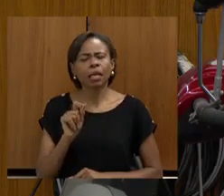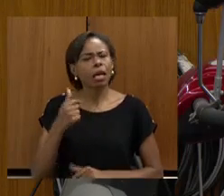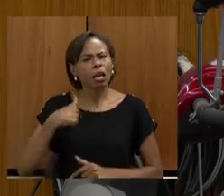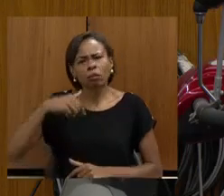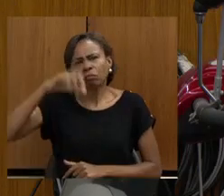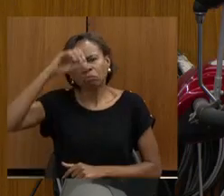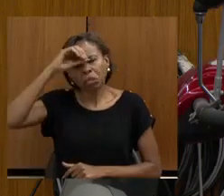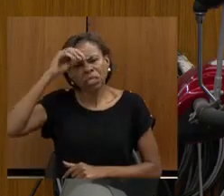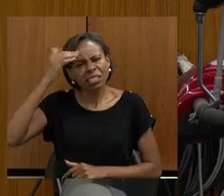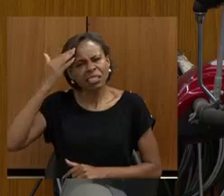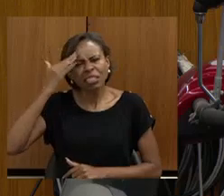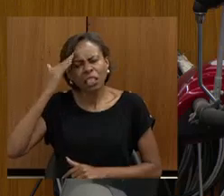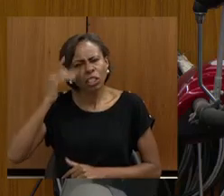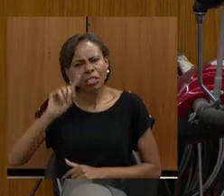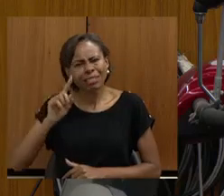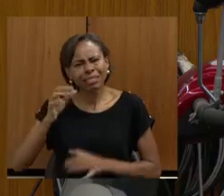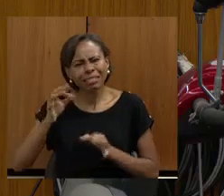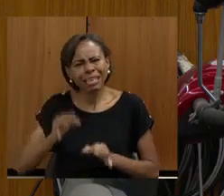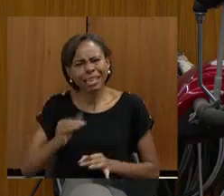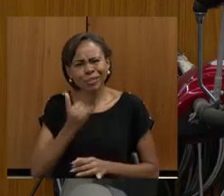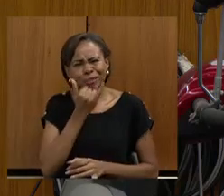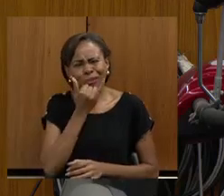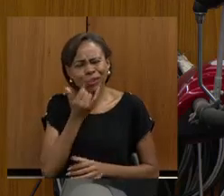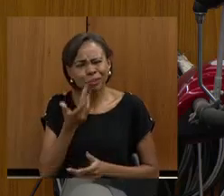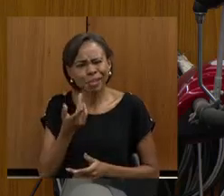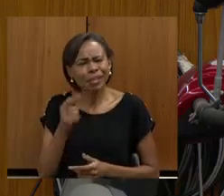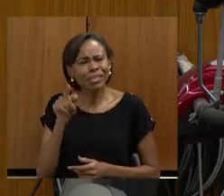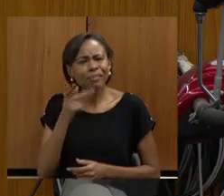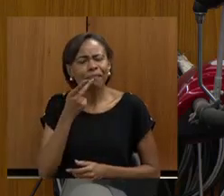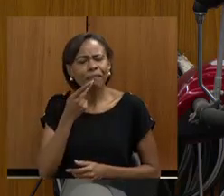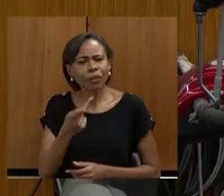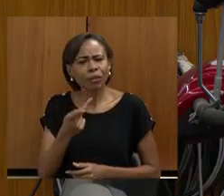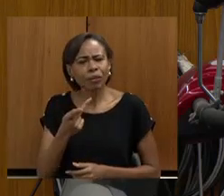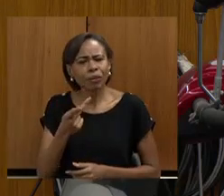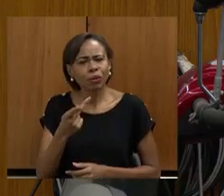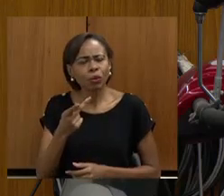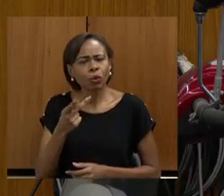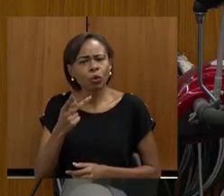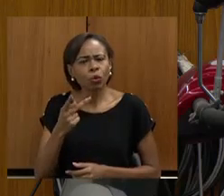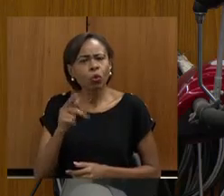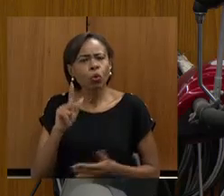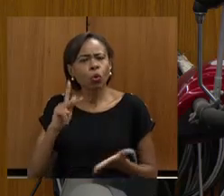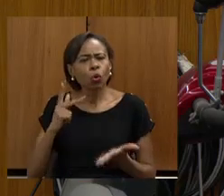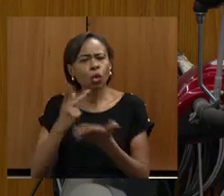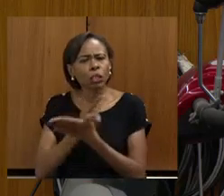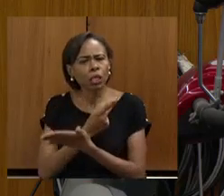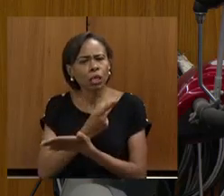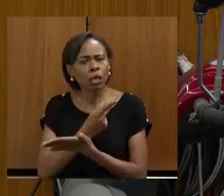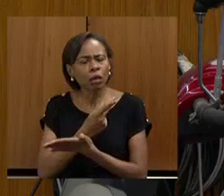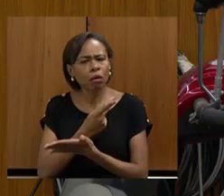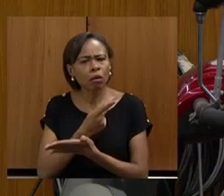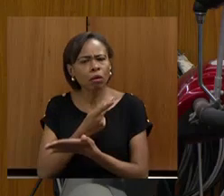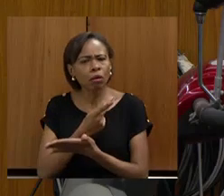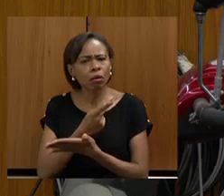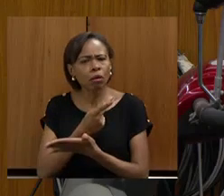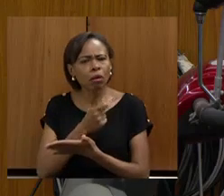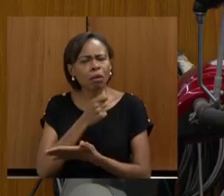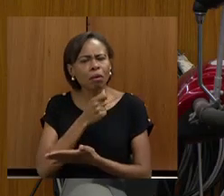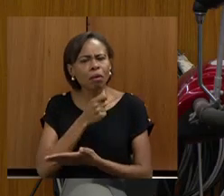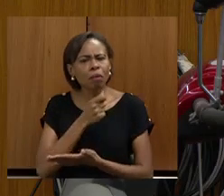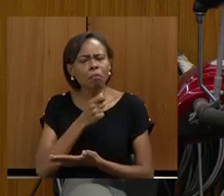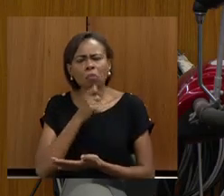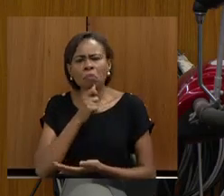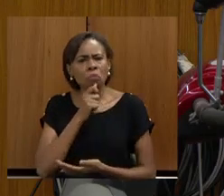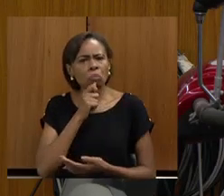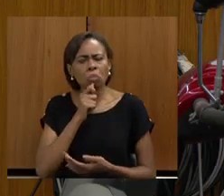entendi direito, senão só me desculpa, quando a senhora fala que o caso não foi reparado, que parece que a coisa não